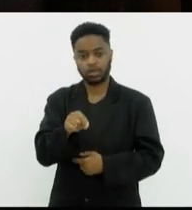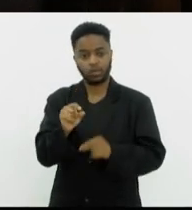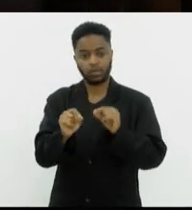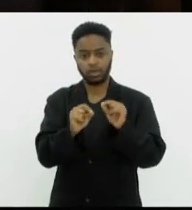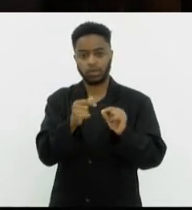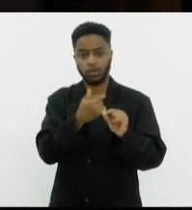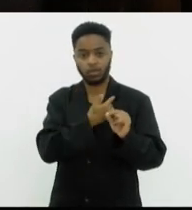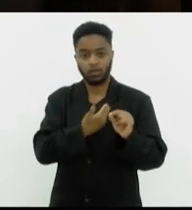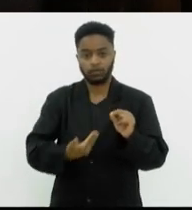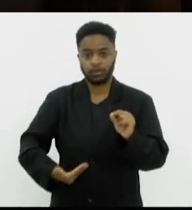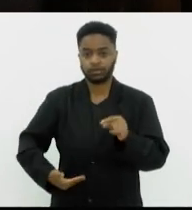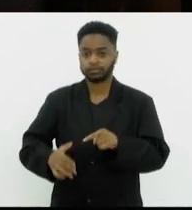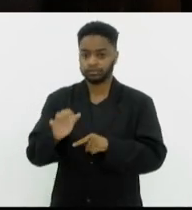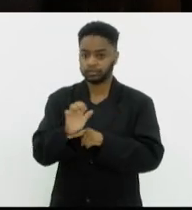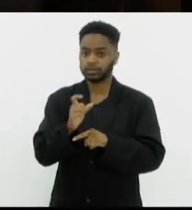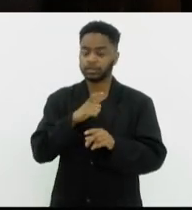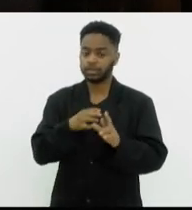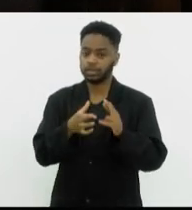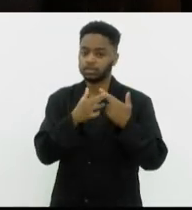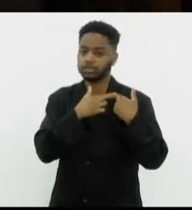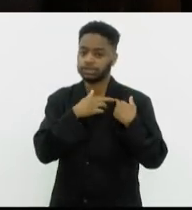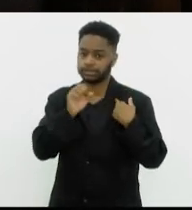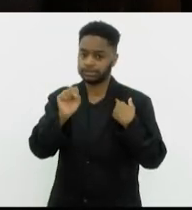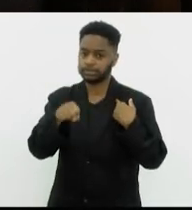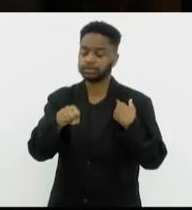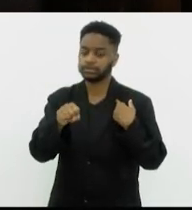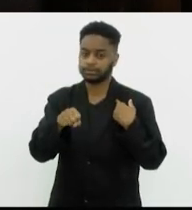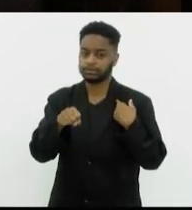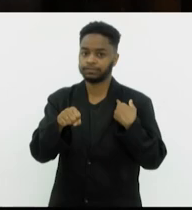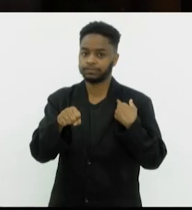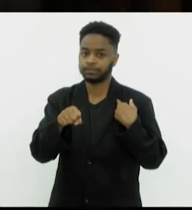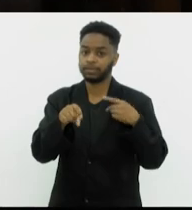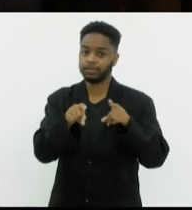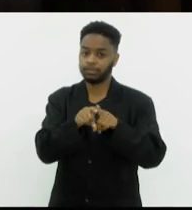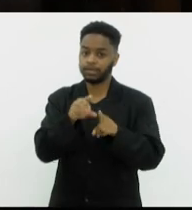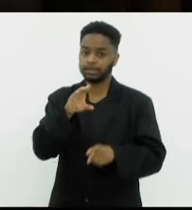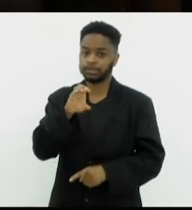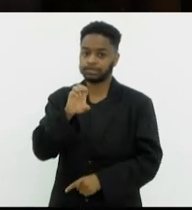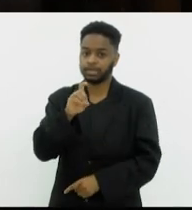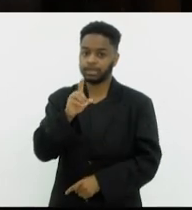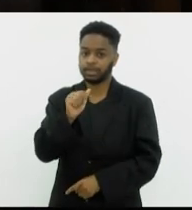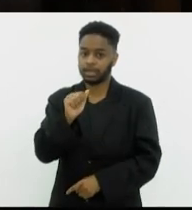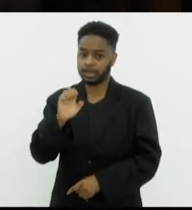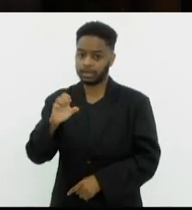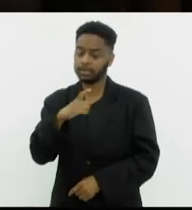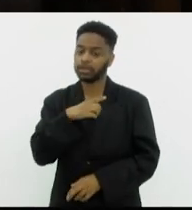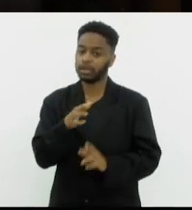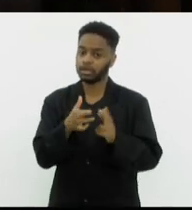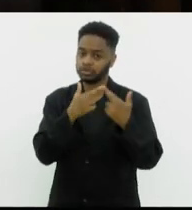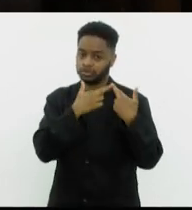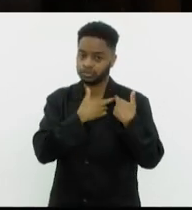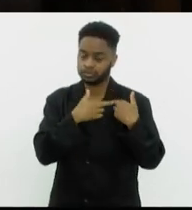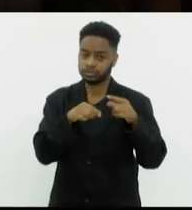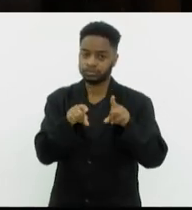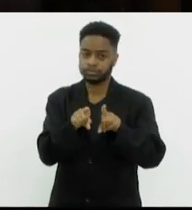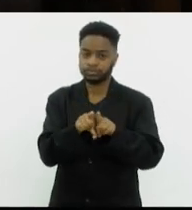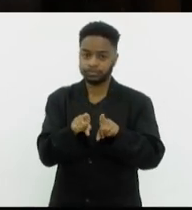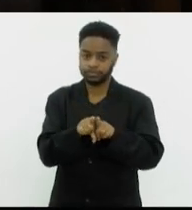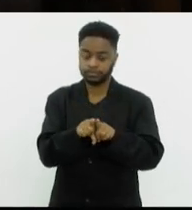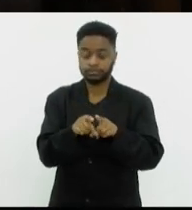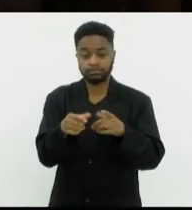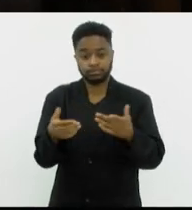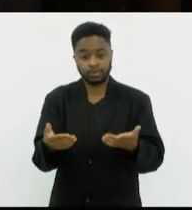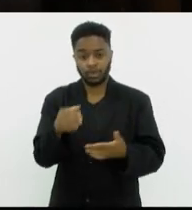do Estado tem responsabilidade sobre isso, que a SEDAI tem responsabilidade sobre isso. E é